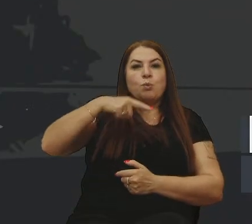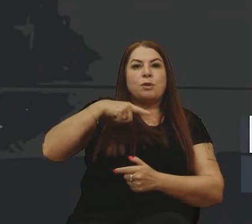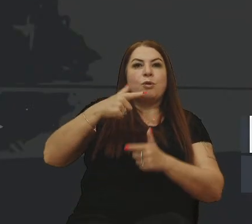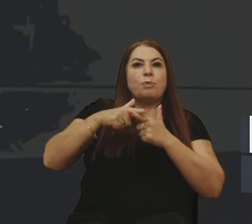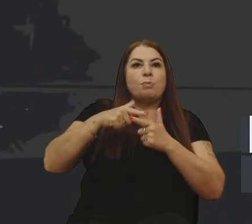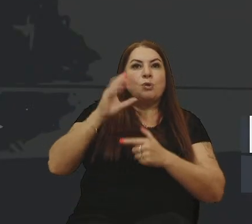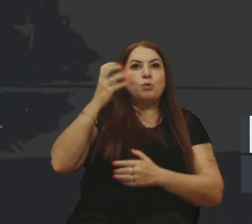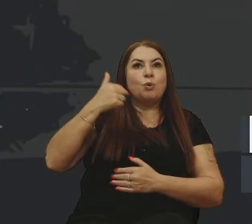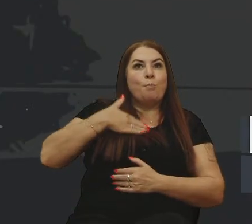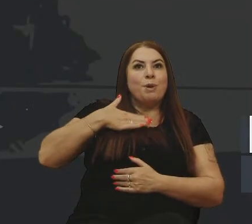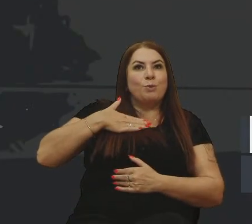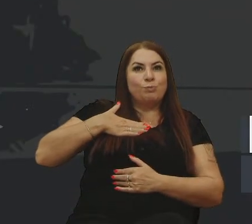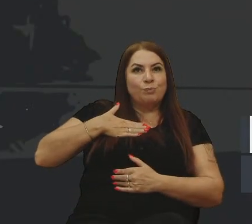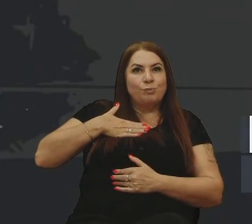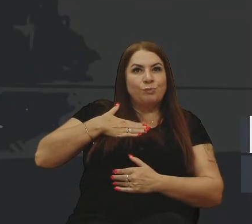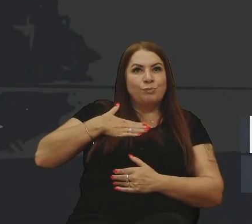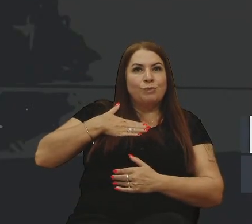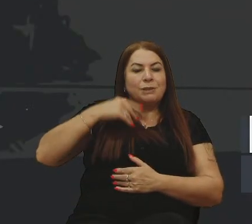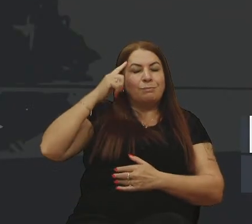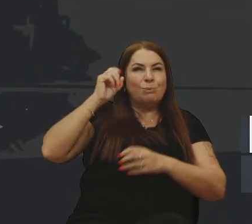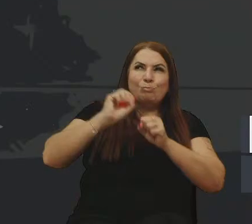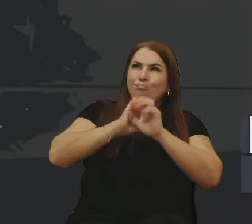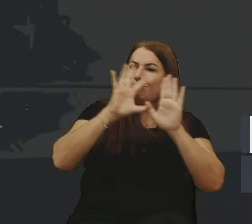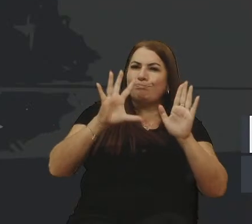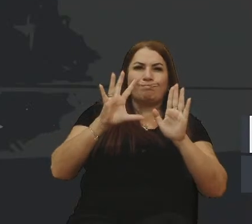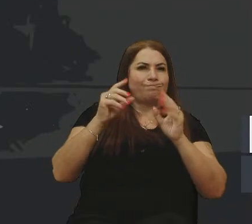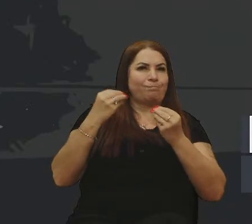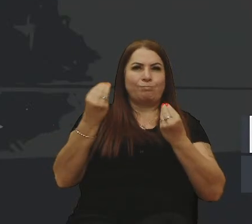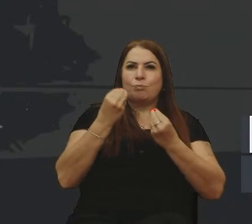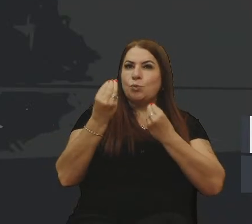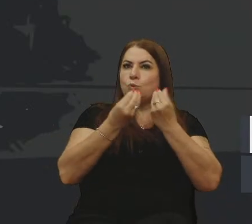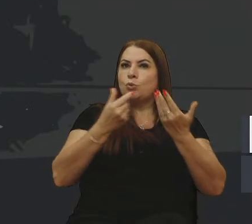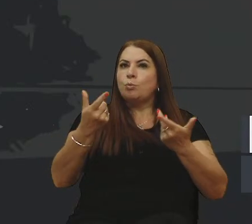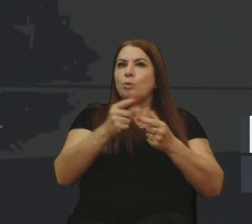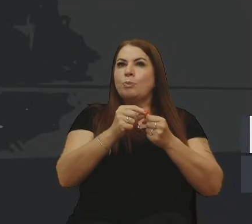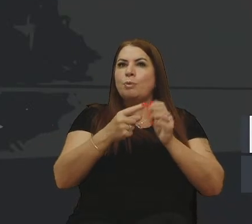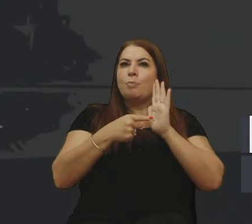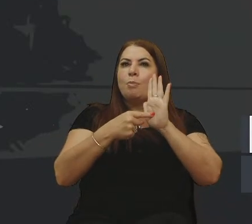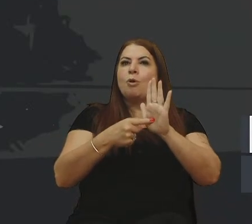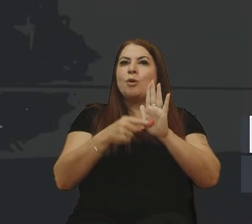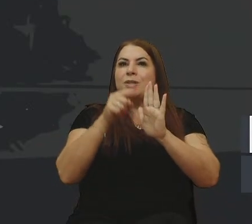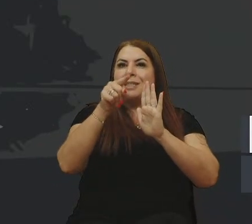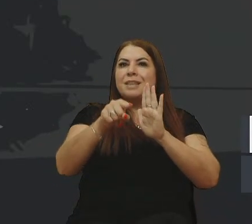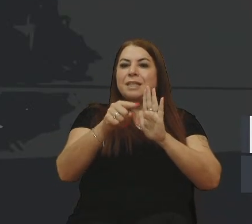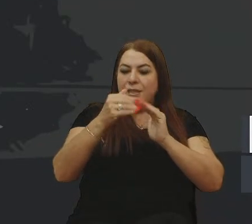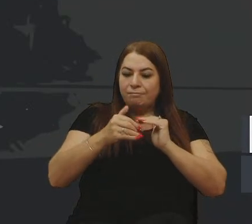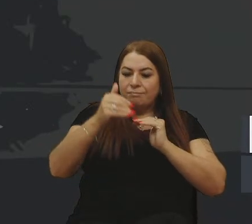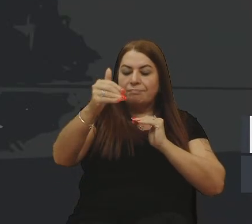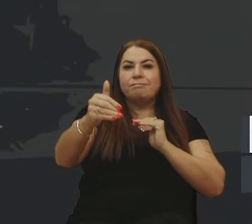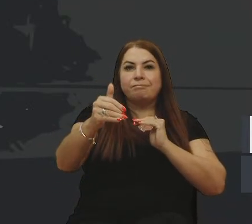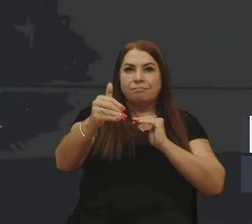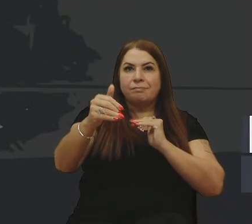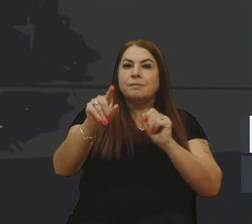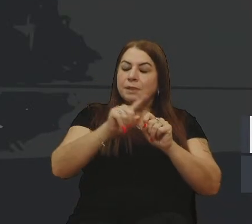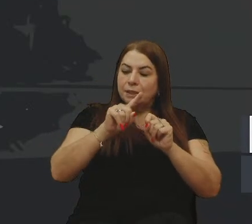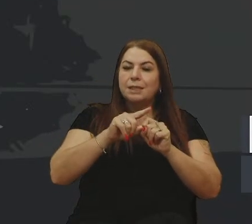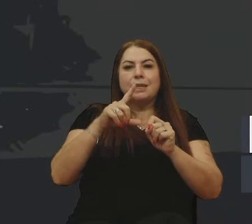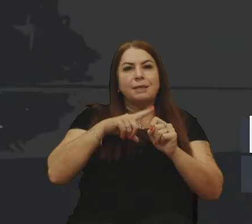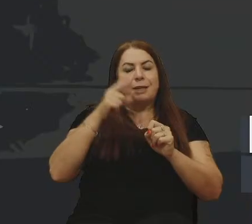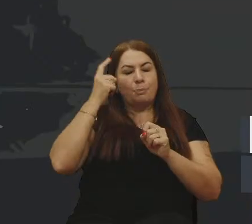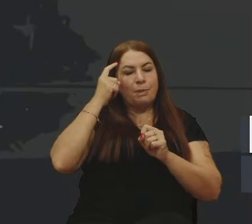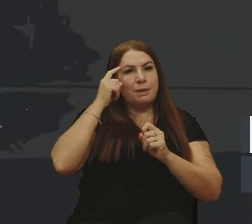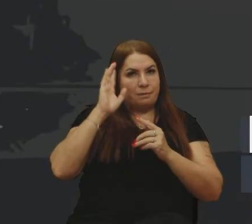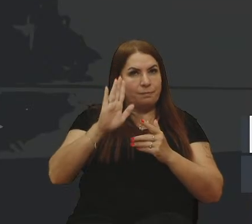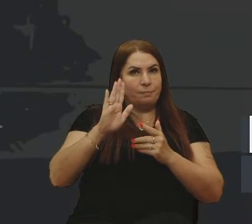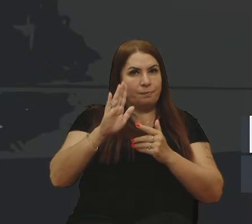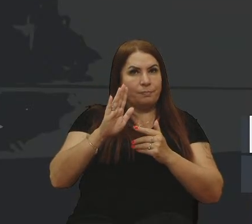está comigo. E isso dá uma clareza mental muito grande de como a gente trata aquilo dali para frente. Então, tenham em mente isso, tá?